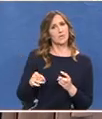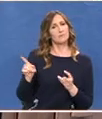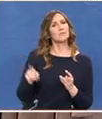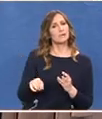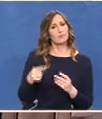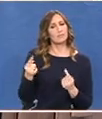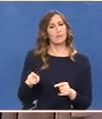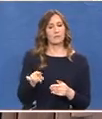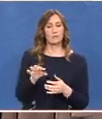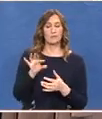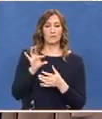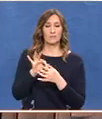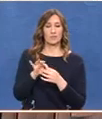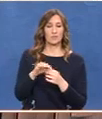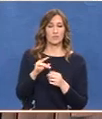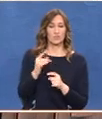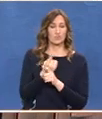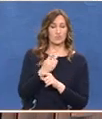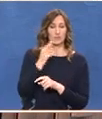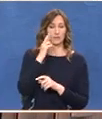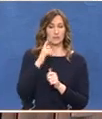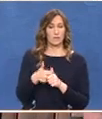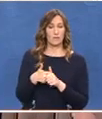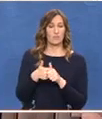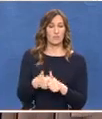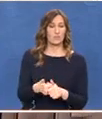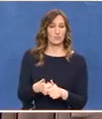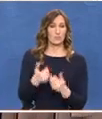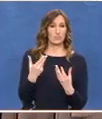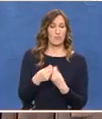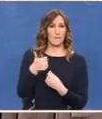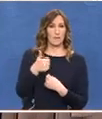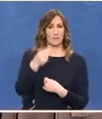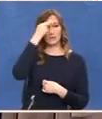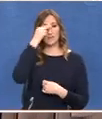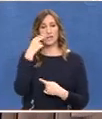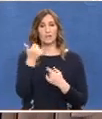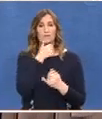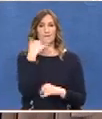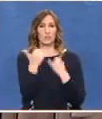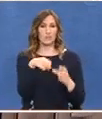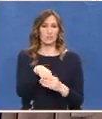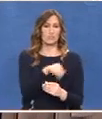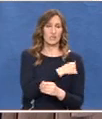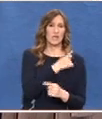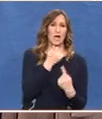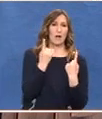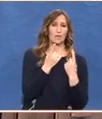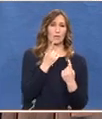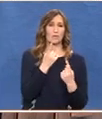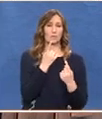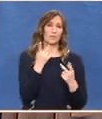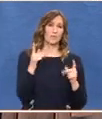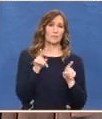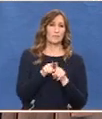têm, de acordo com aquilo que vimos a acompanhar com Bárbara Guimarães, alguns deles de violência doméstica, outros de difamação. Aliás, dois